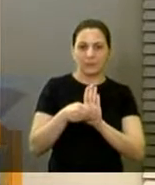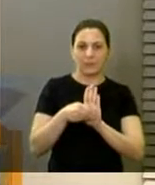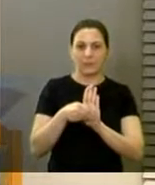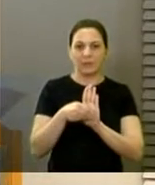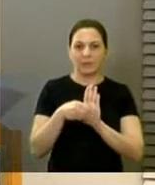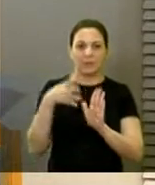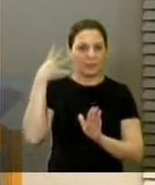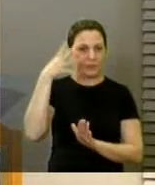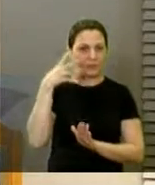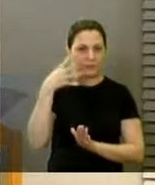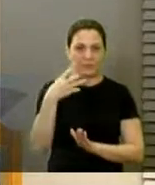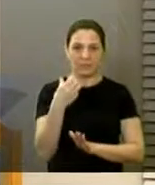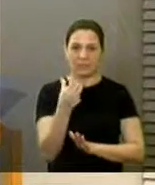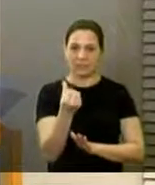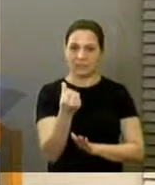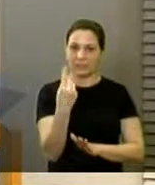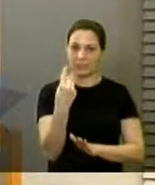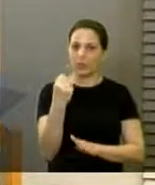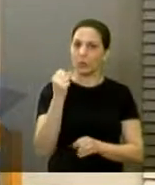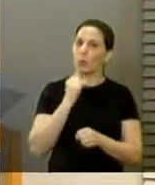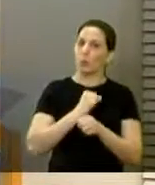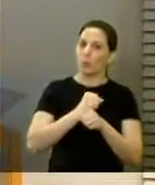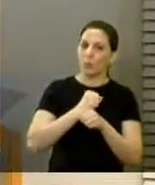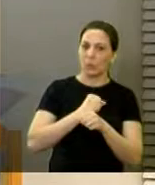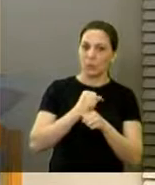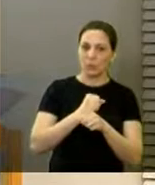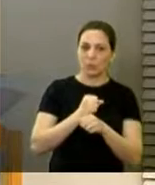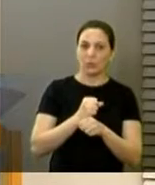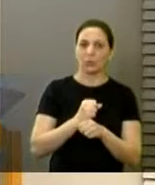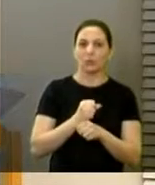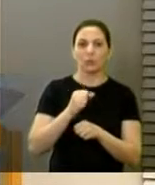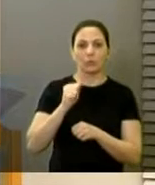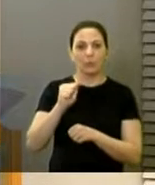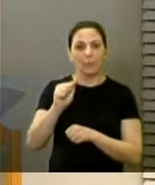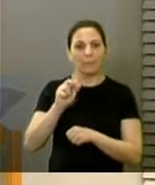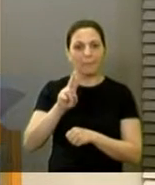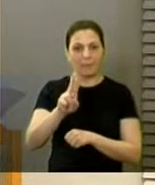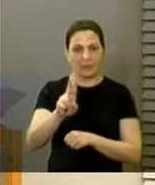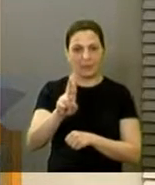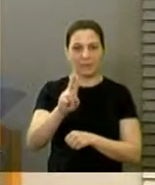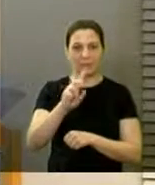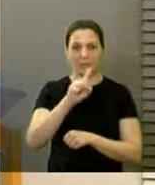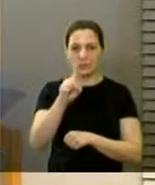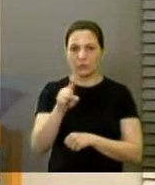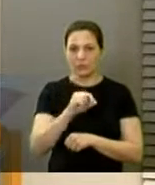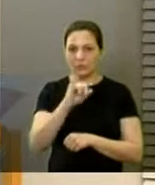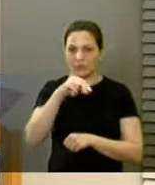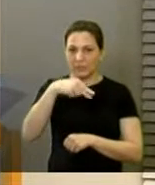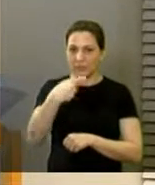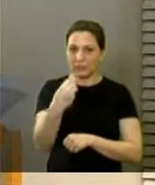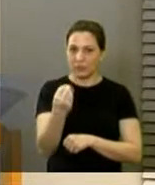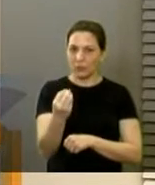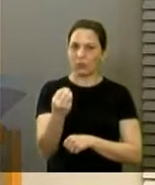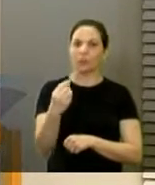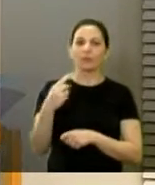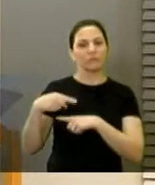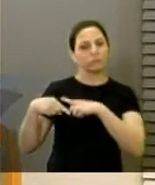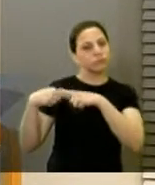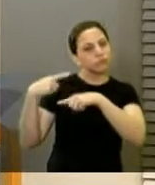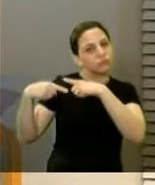completa 61 anos do bar do zinho e o barzinho todos sabem nem tem uma tradição